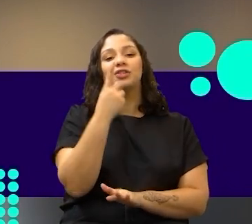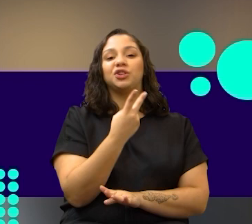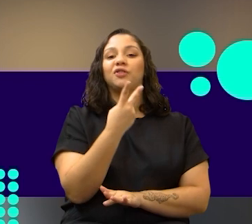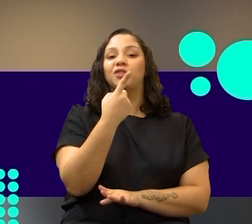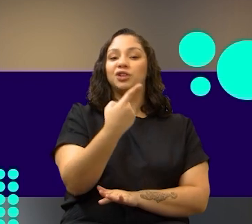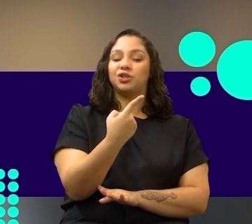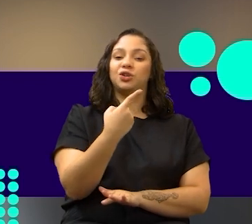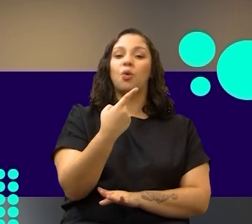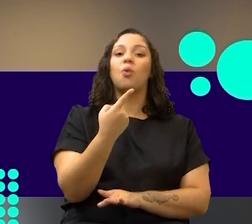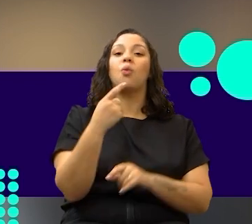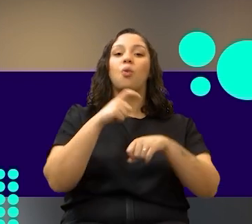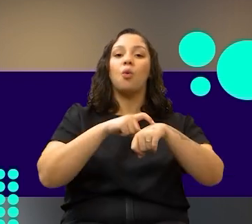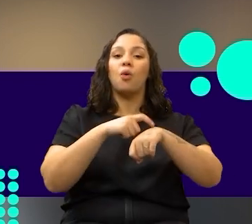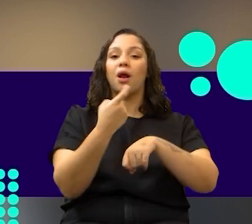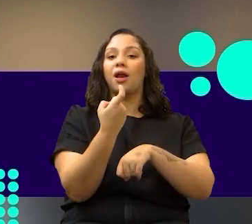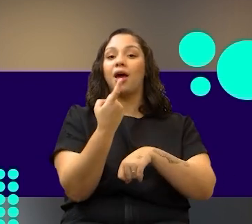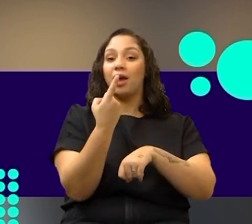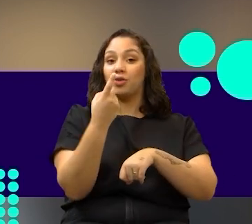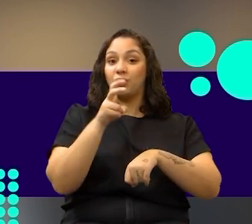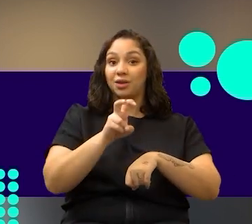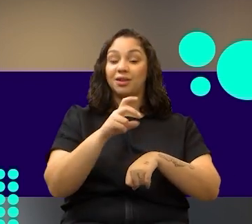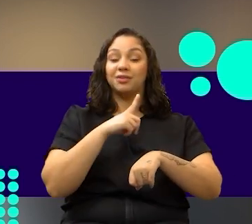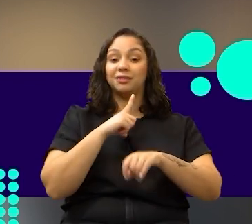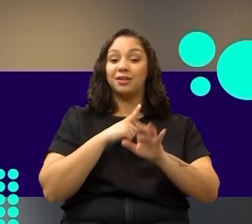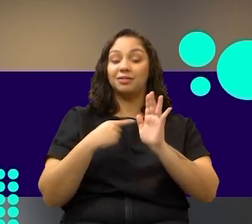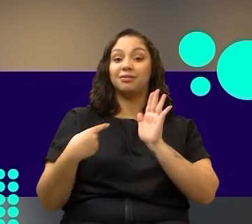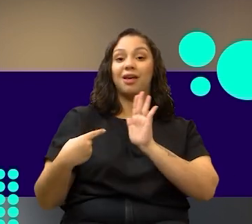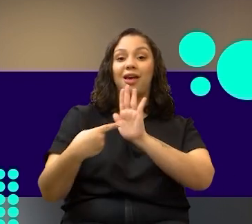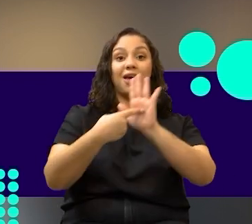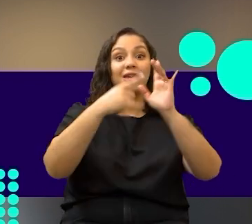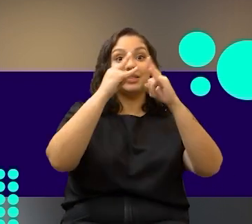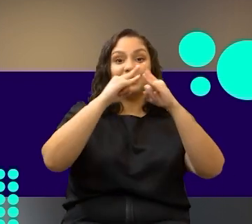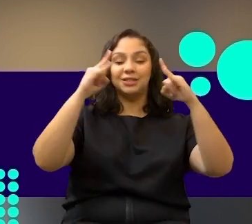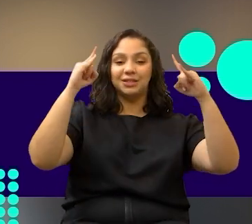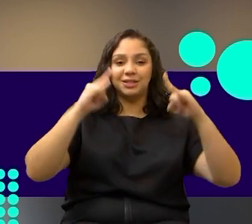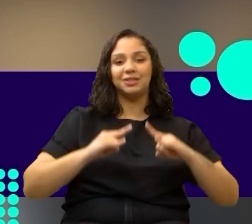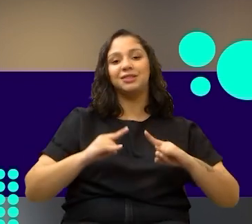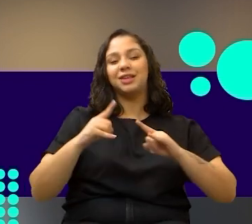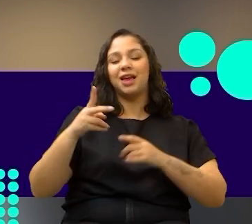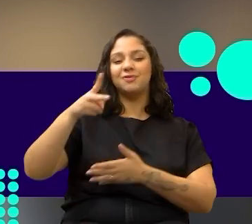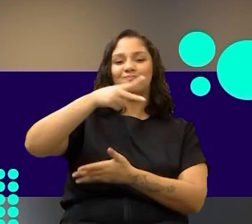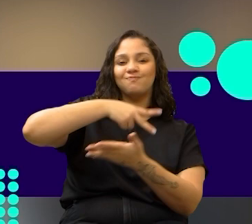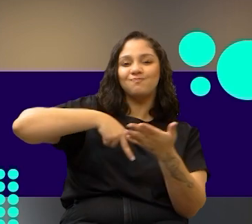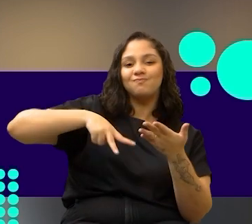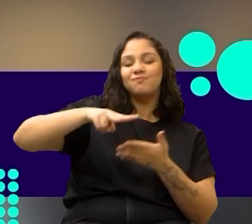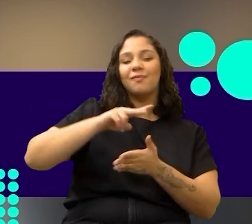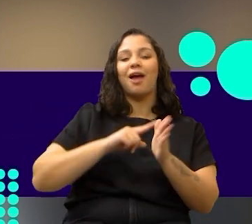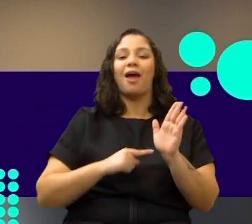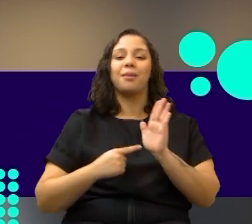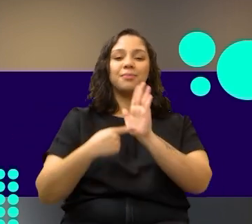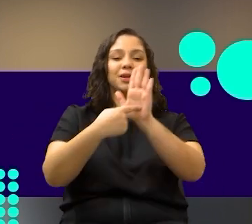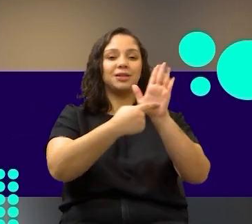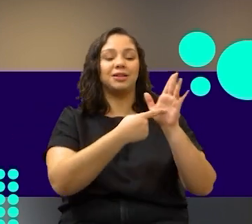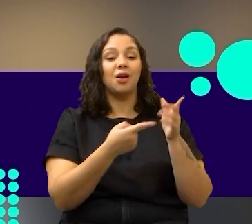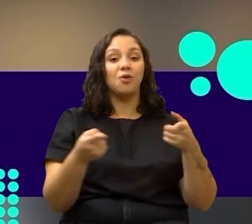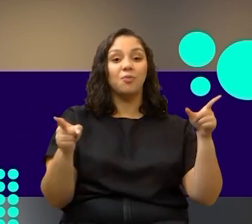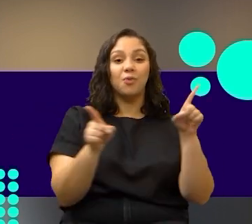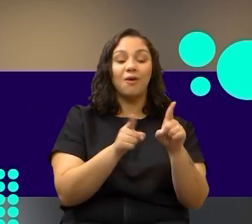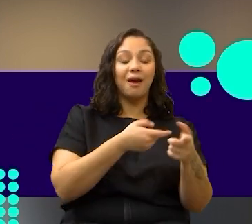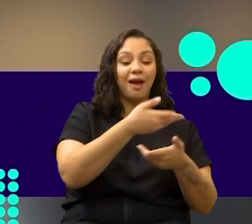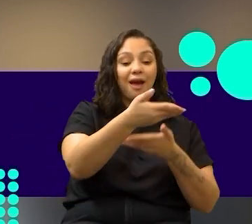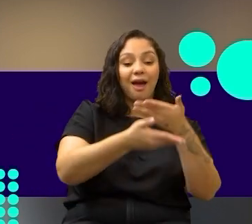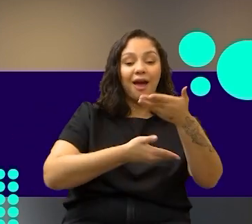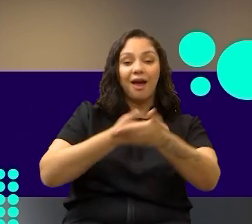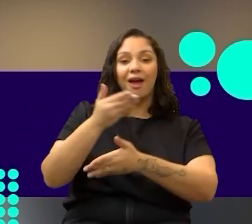dia 21, às 15 horas, na área de convivência, espetáculos circenses, com muita música, acrobacias